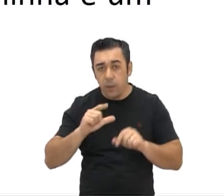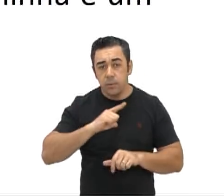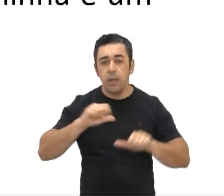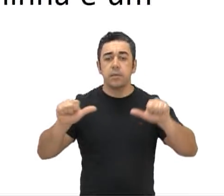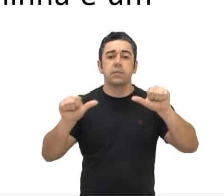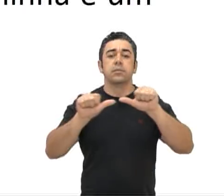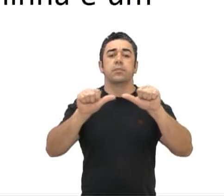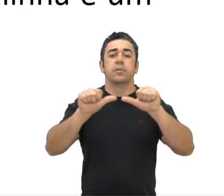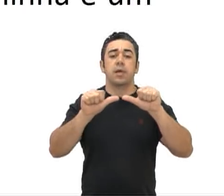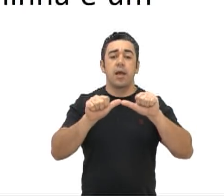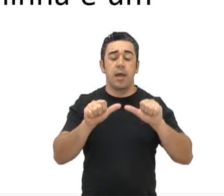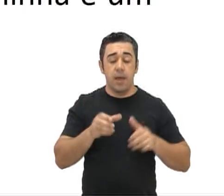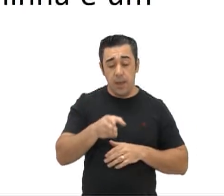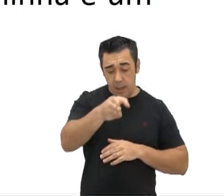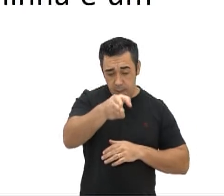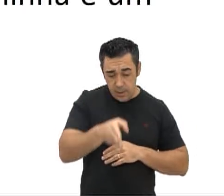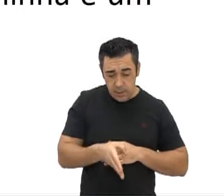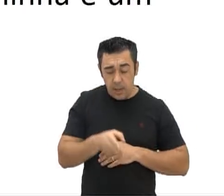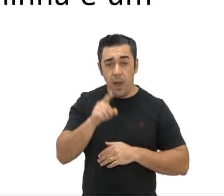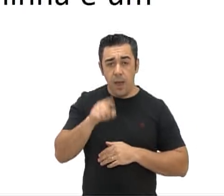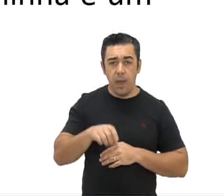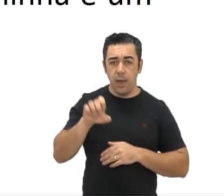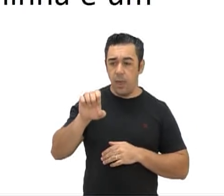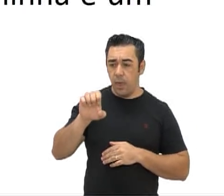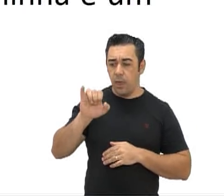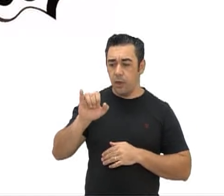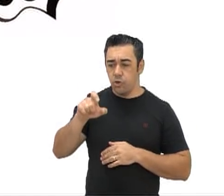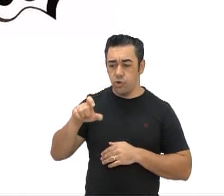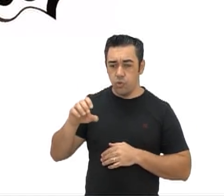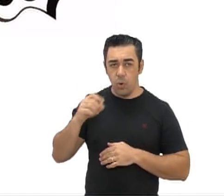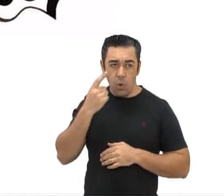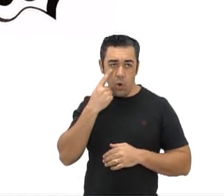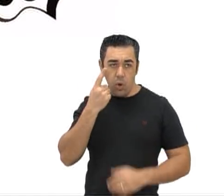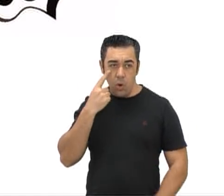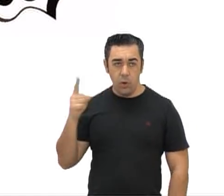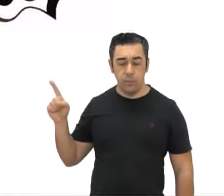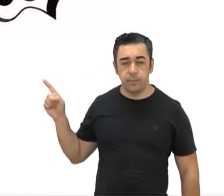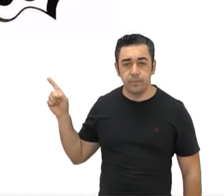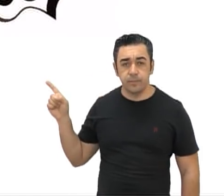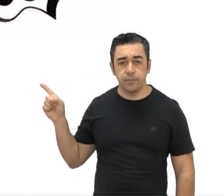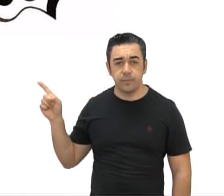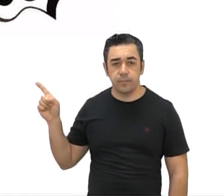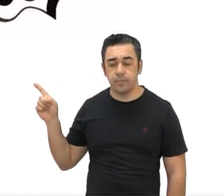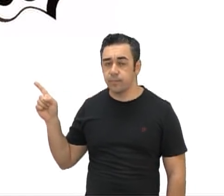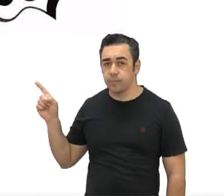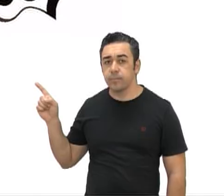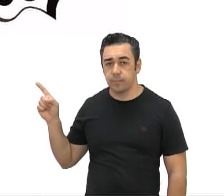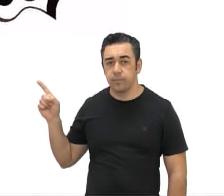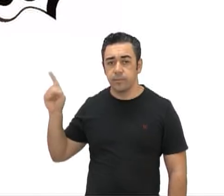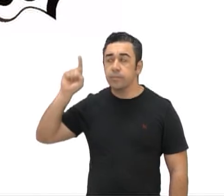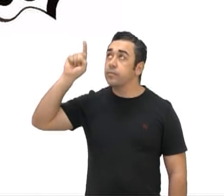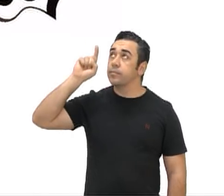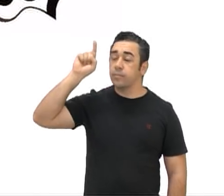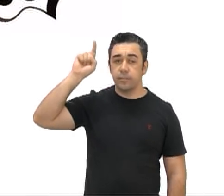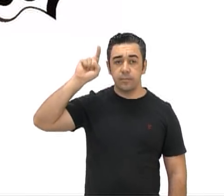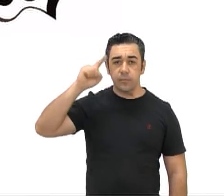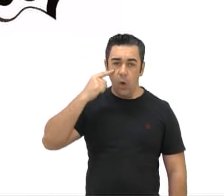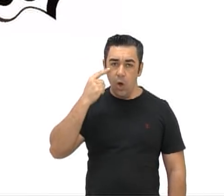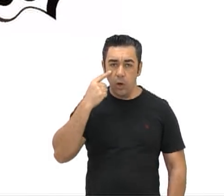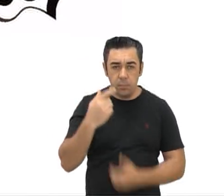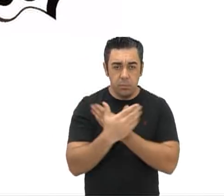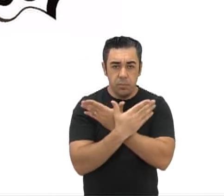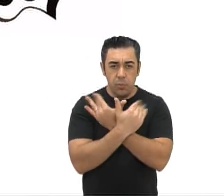linha é um eixo de simetria na figura. Observe nessa imagem. A imagem de uma figura de